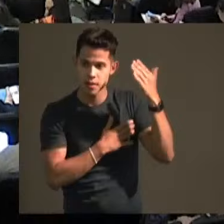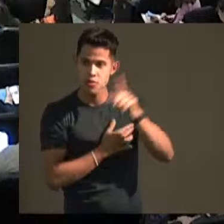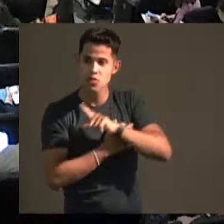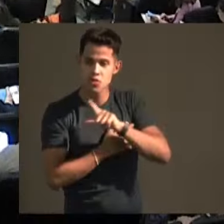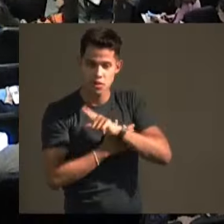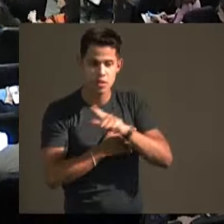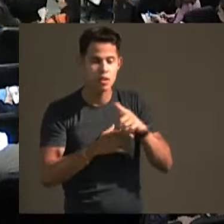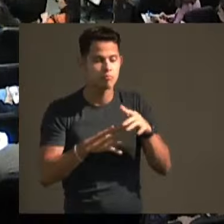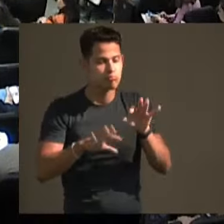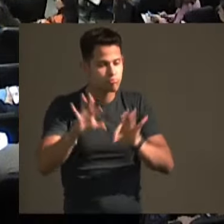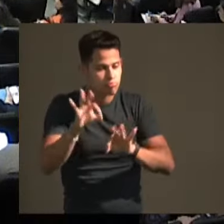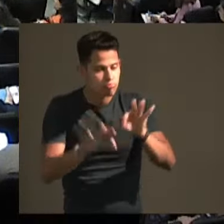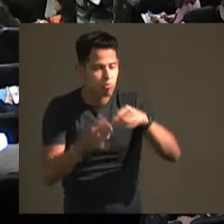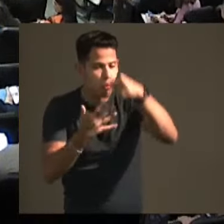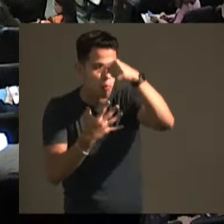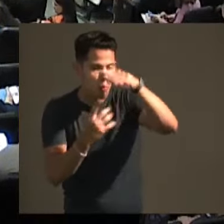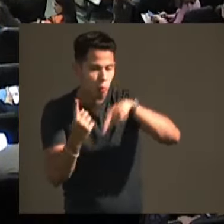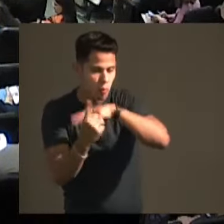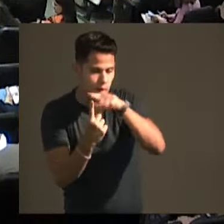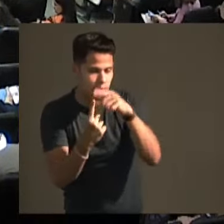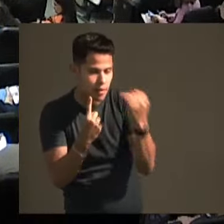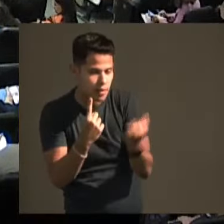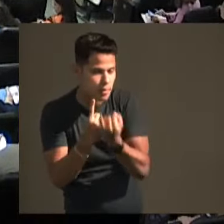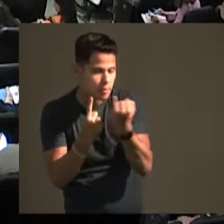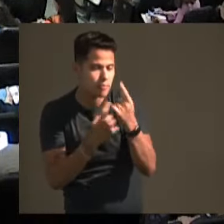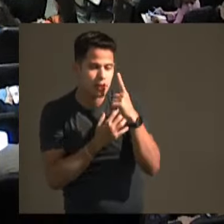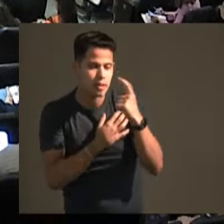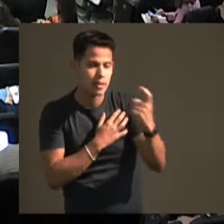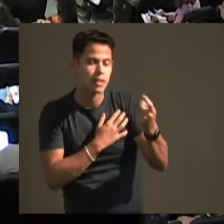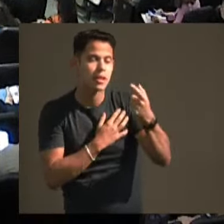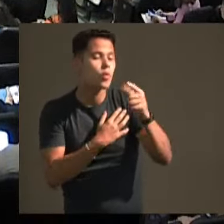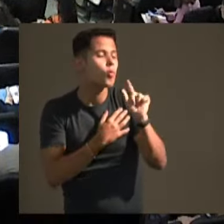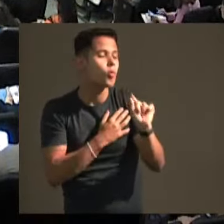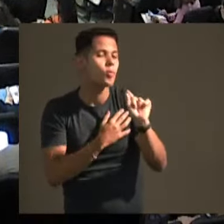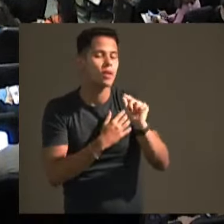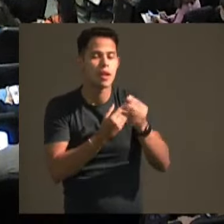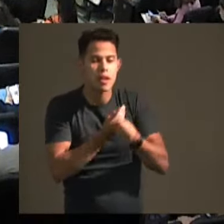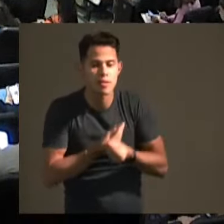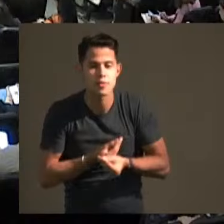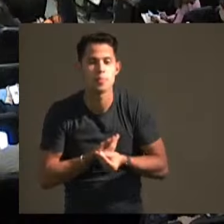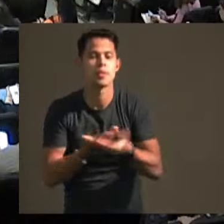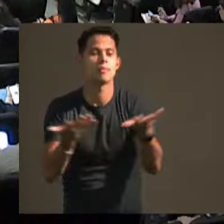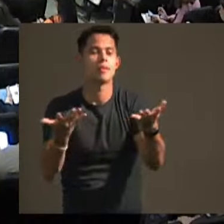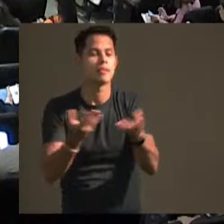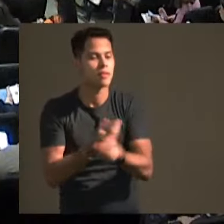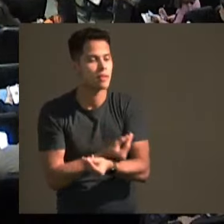ou um item, que disponibilizava